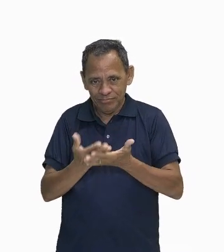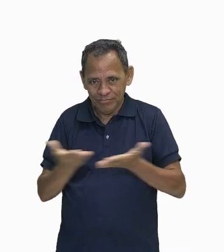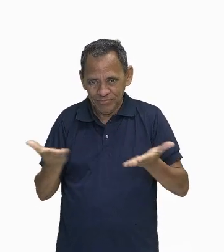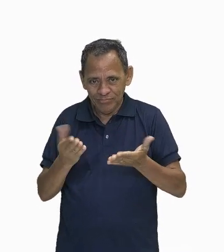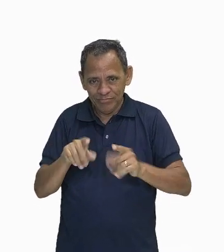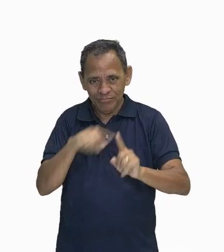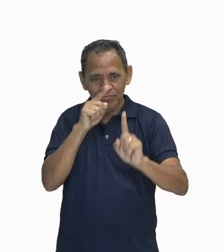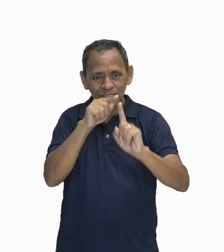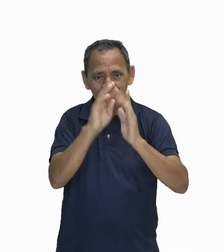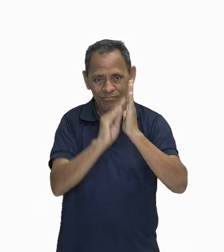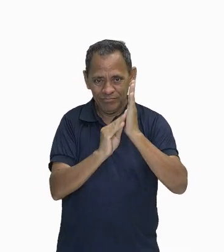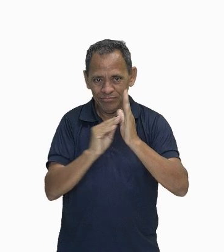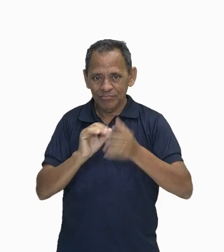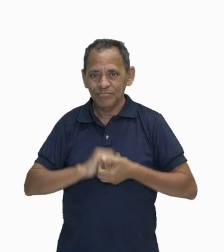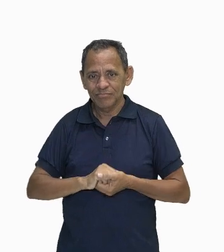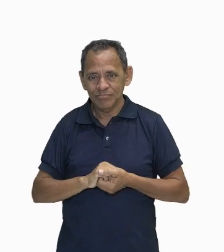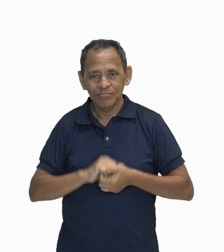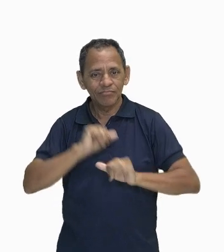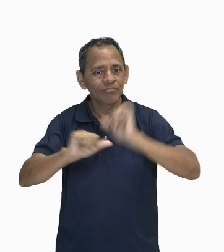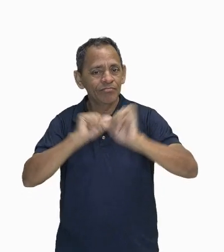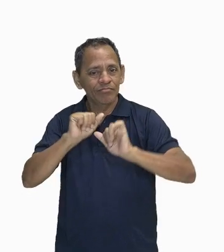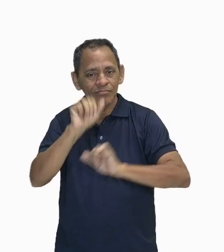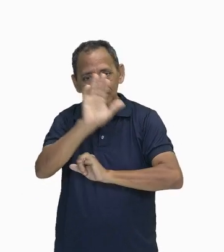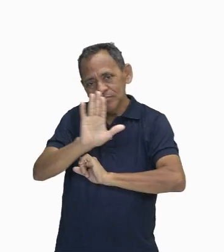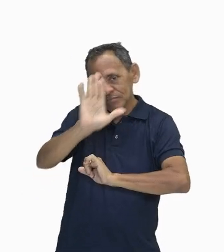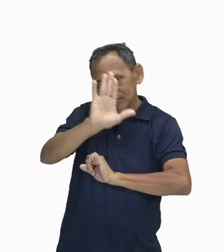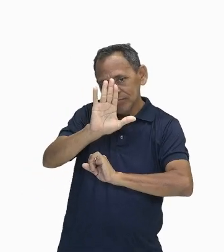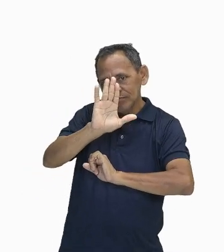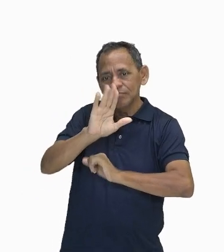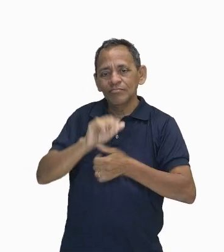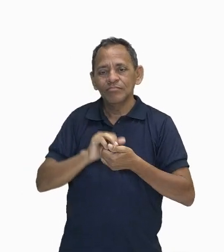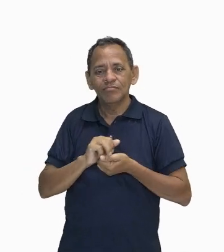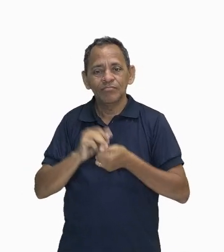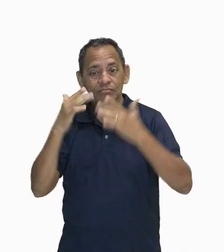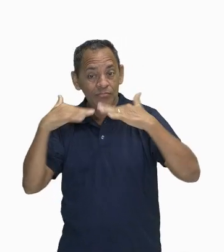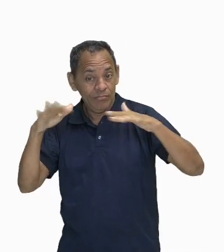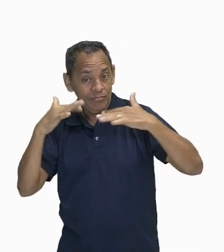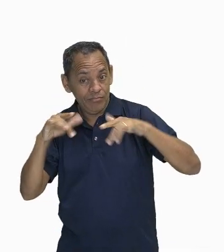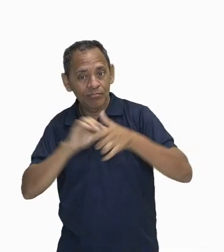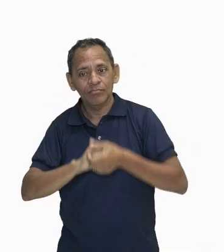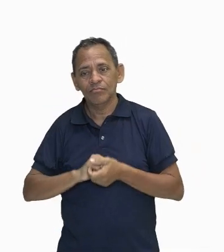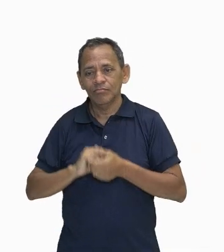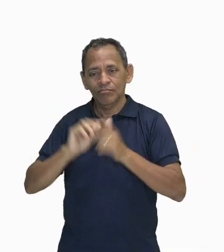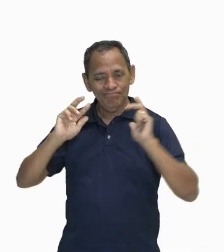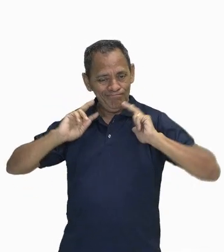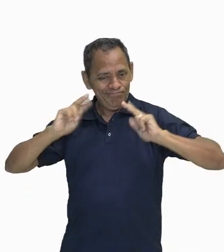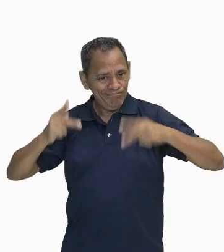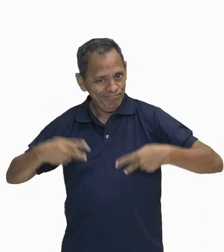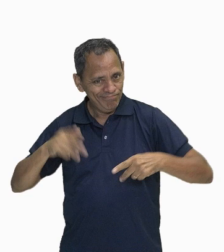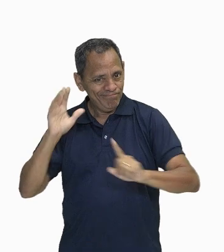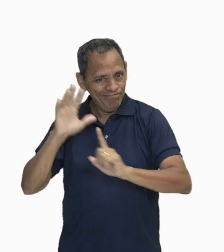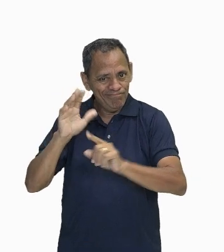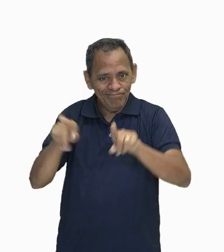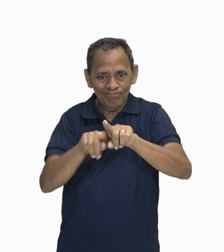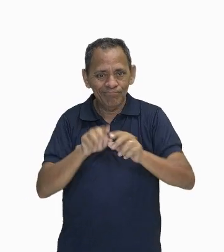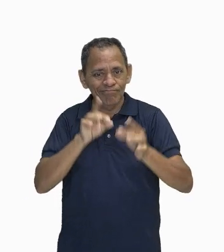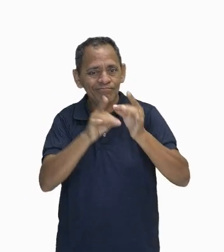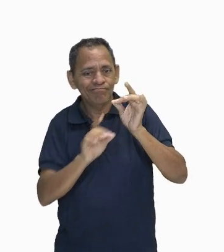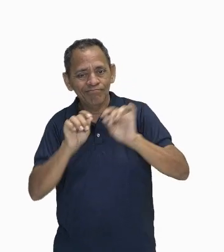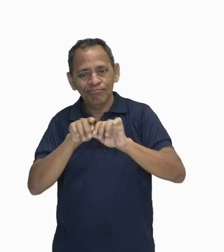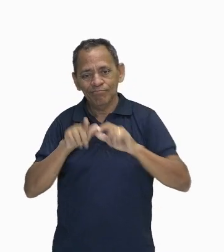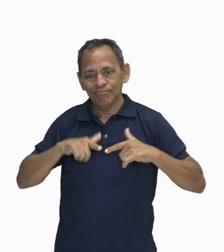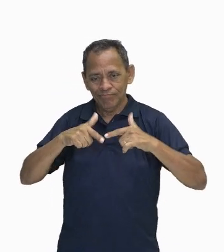de conhecimento transformação das paisagens naturais e antrópicas. O detalhamento nós temos as